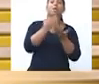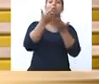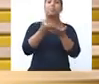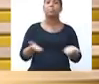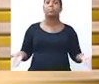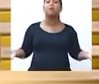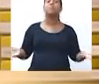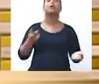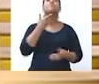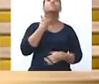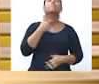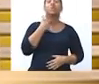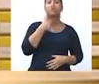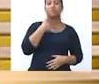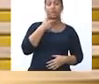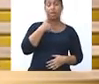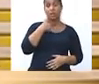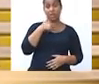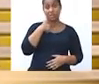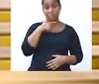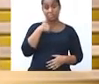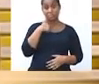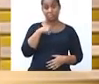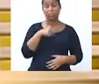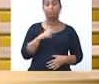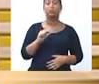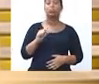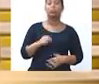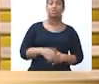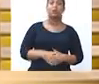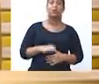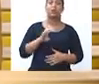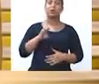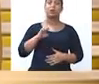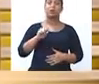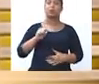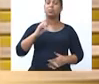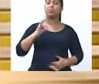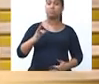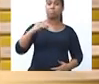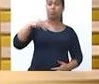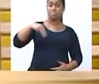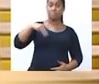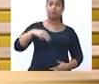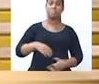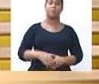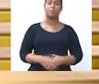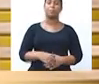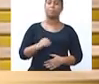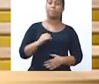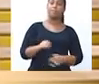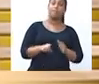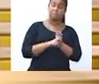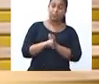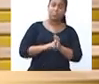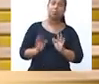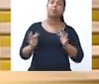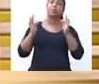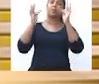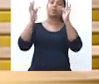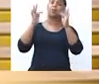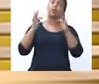perder o interesse pelo que eles chamam de STEM, né? Que é o S-T-E-N, que é Ciência,